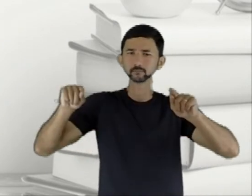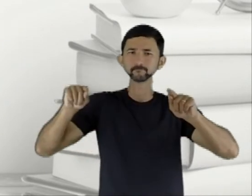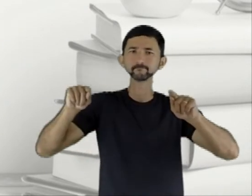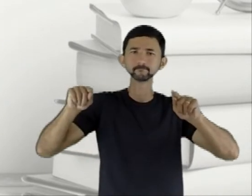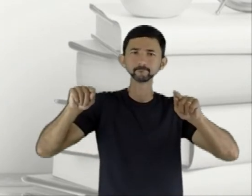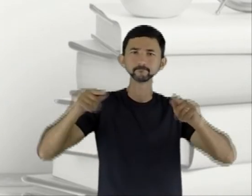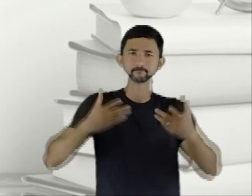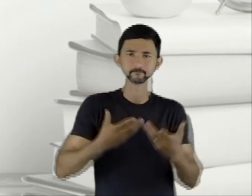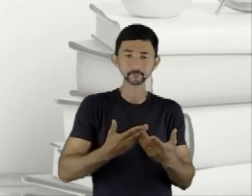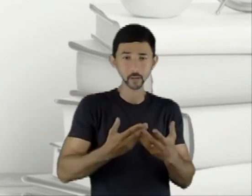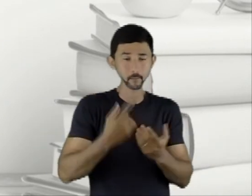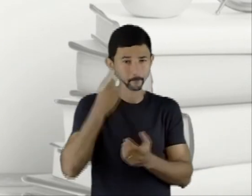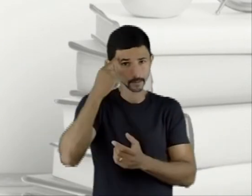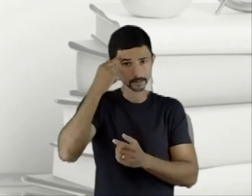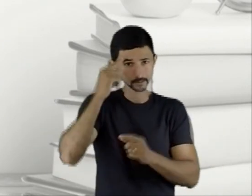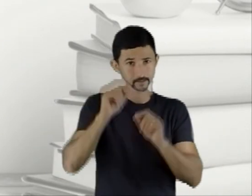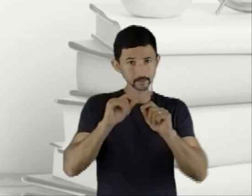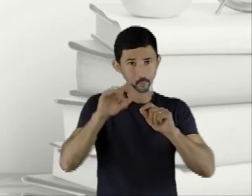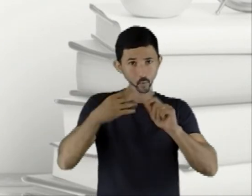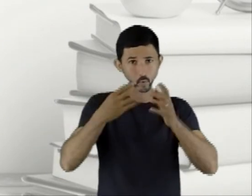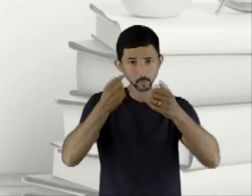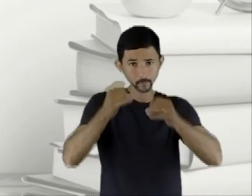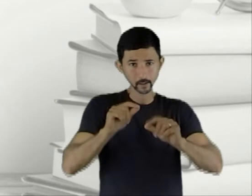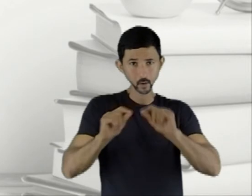por enquanto, com essa ideia, certo?